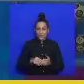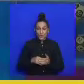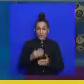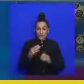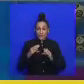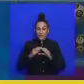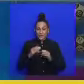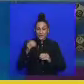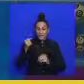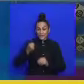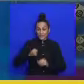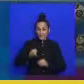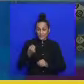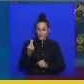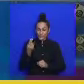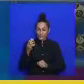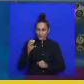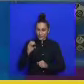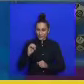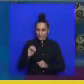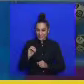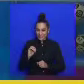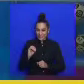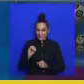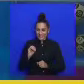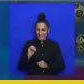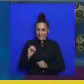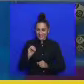Quarta bola branca número 20.